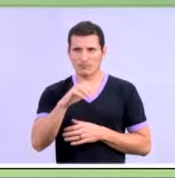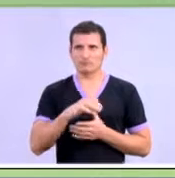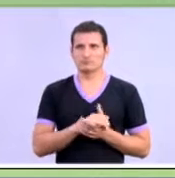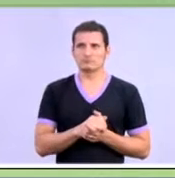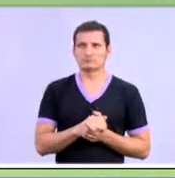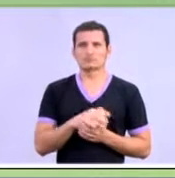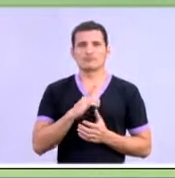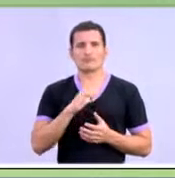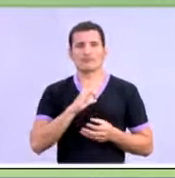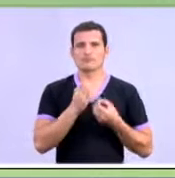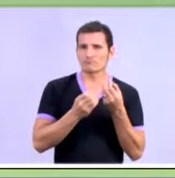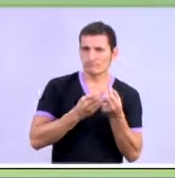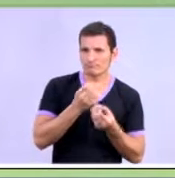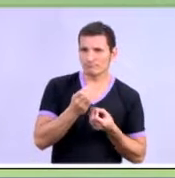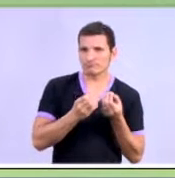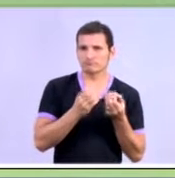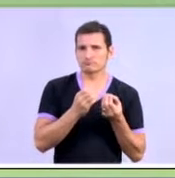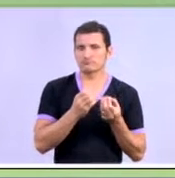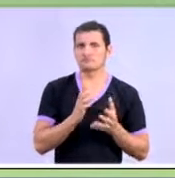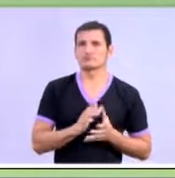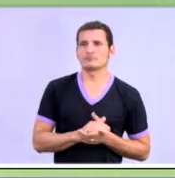e comportamento.